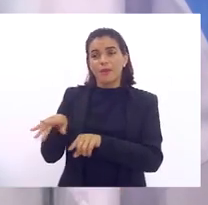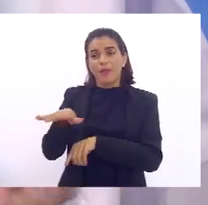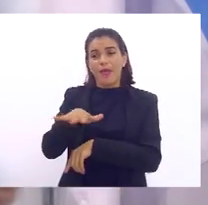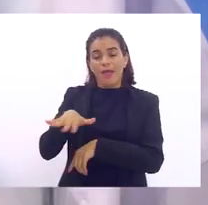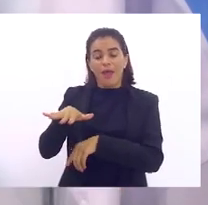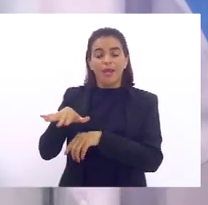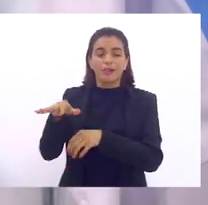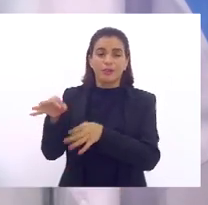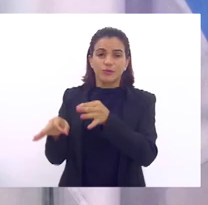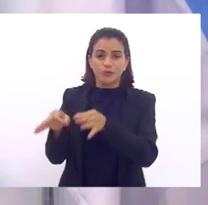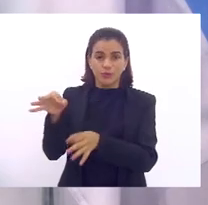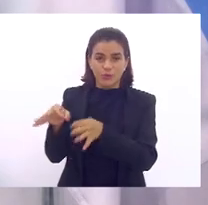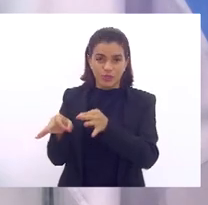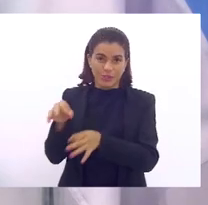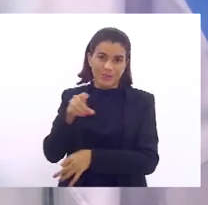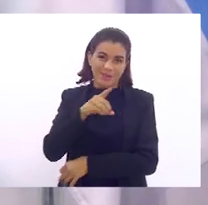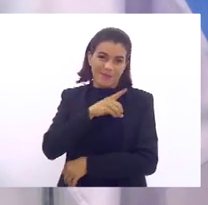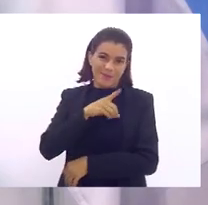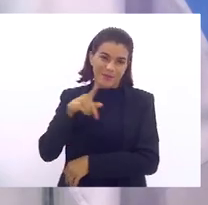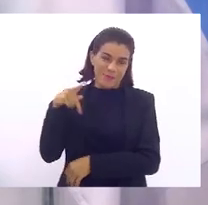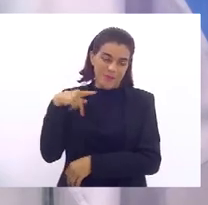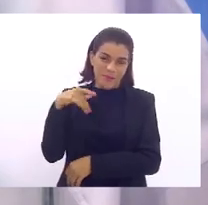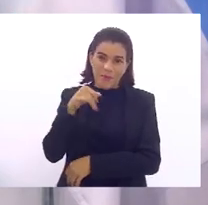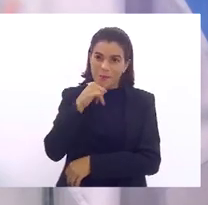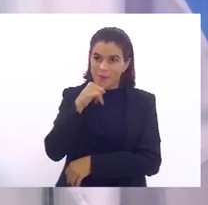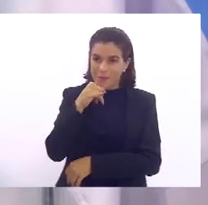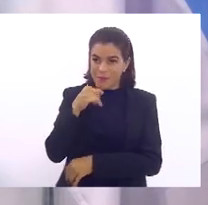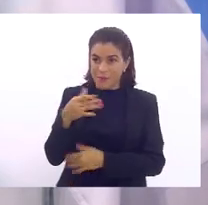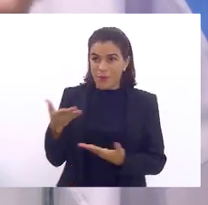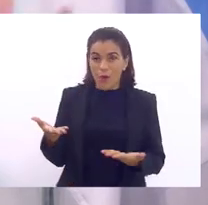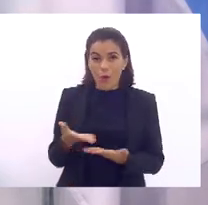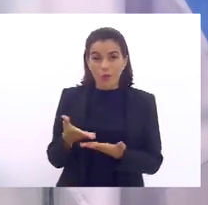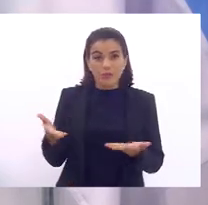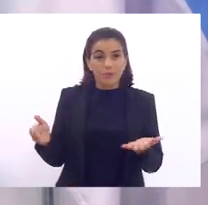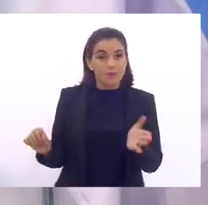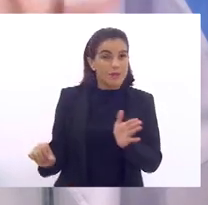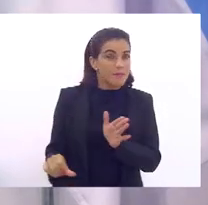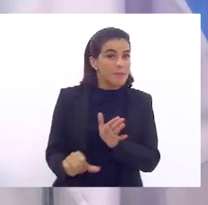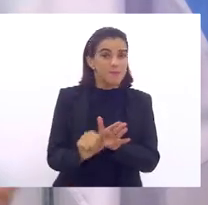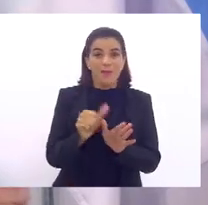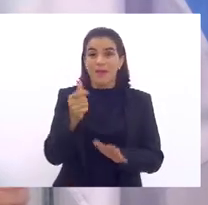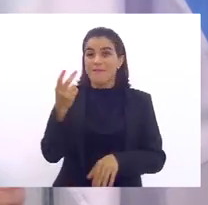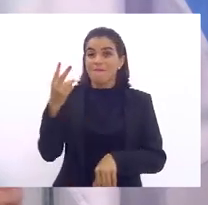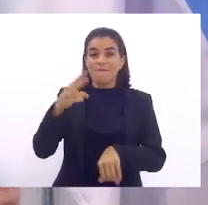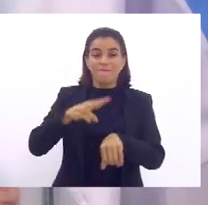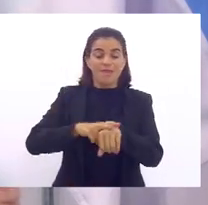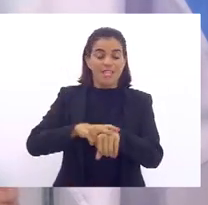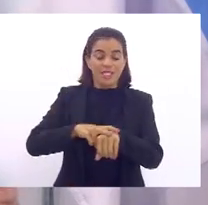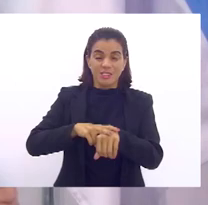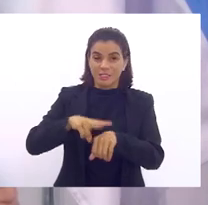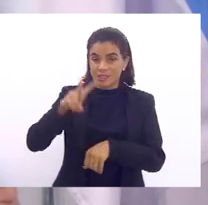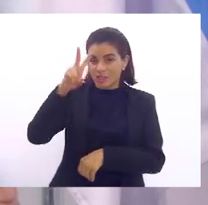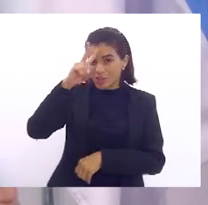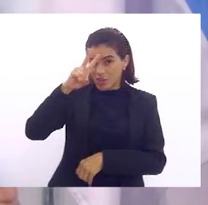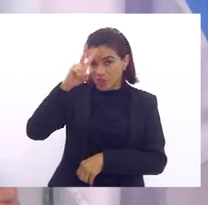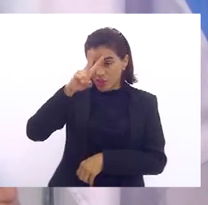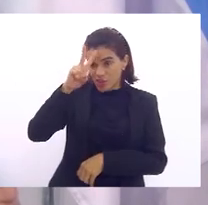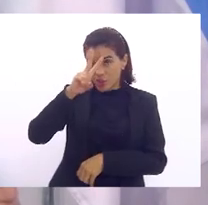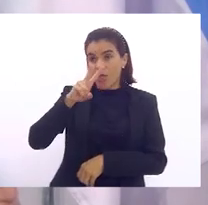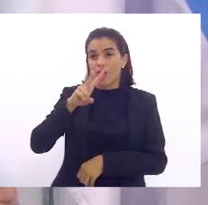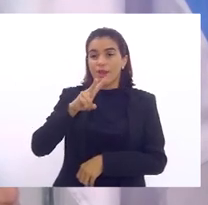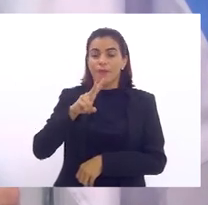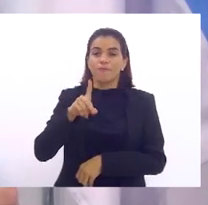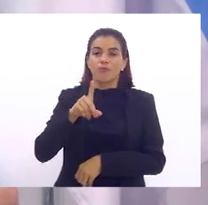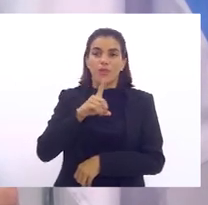Defensoria Pública onde a gente teve tem hoje pela primeira vez na história uma mulher defensora dout Patrícia